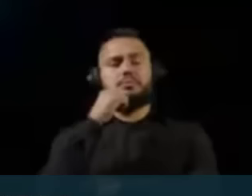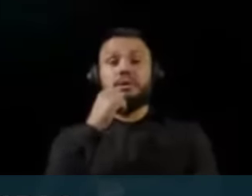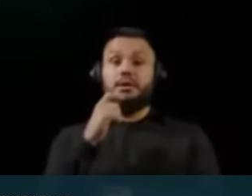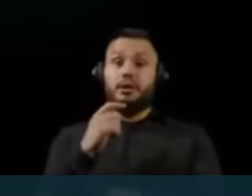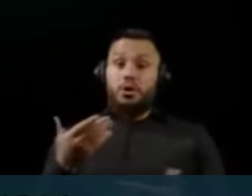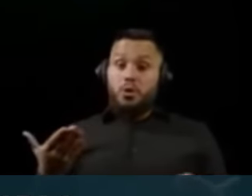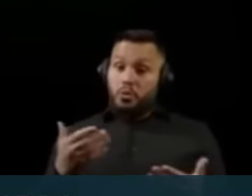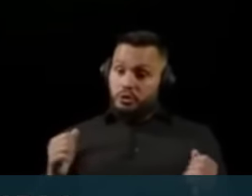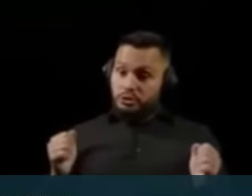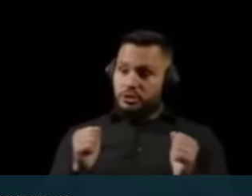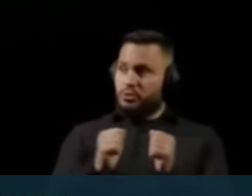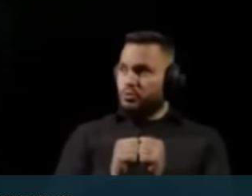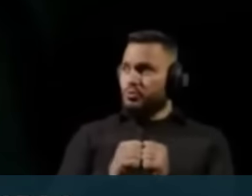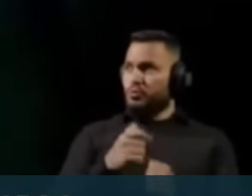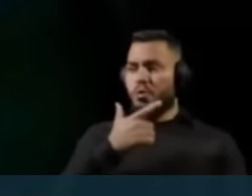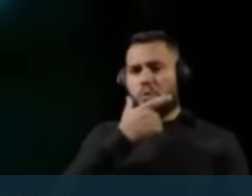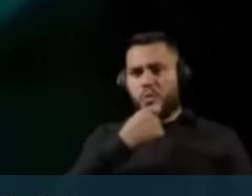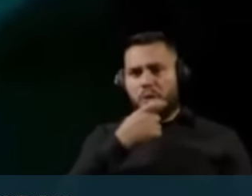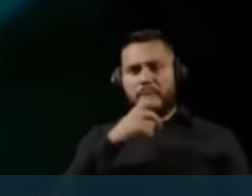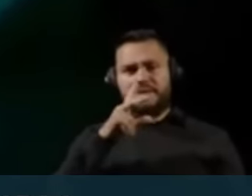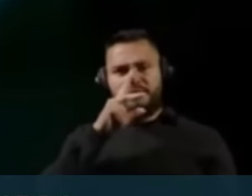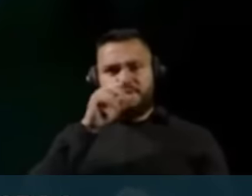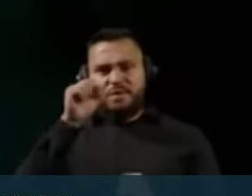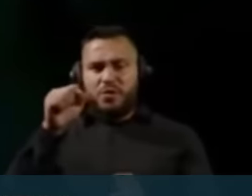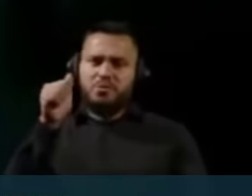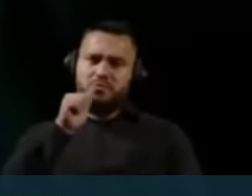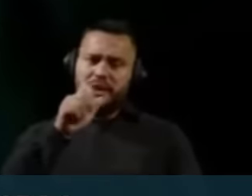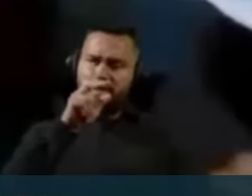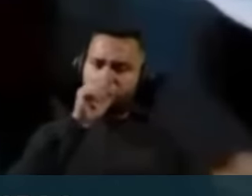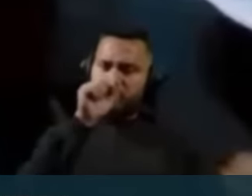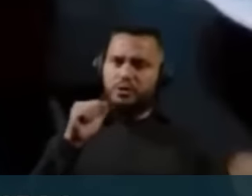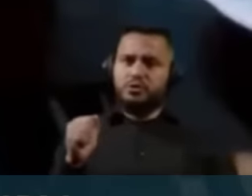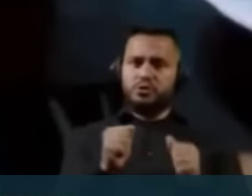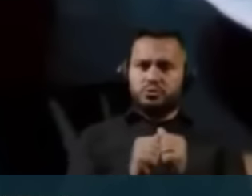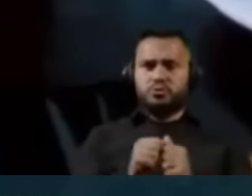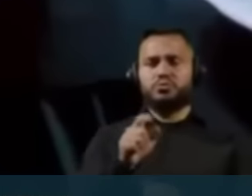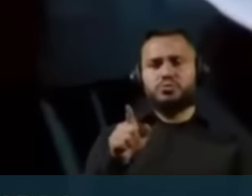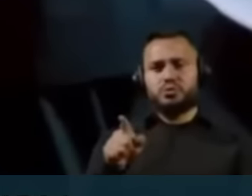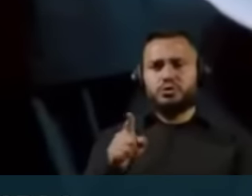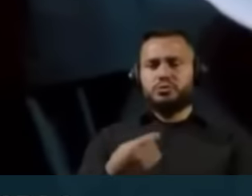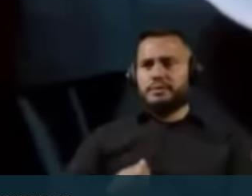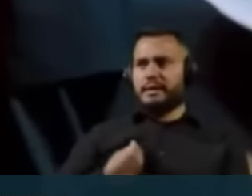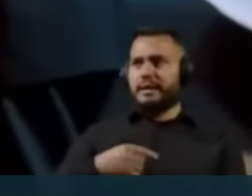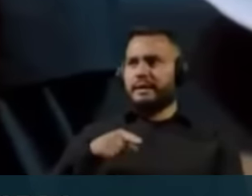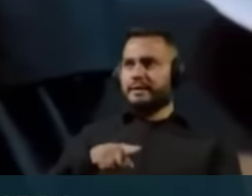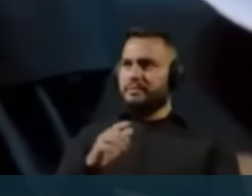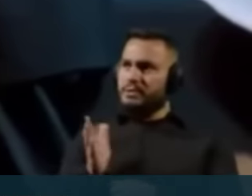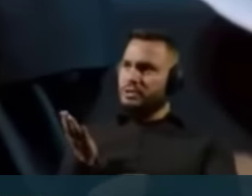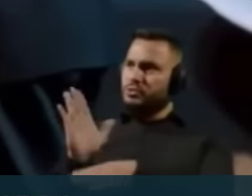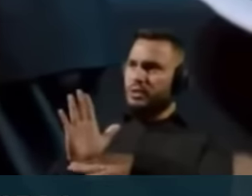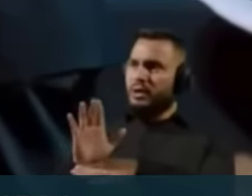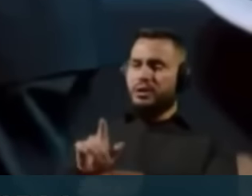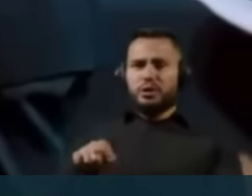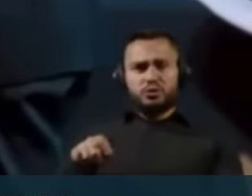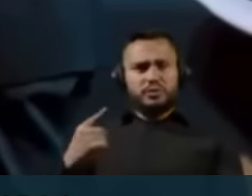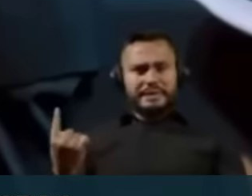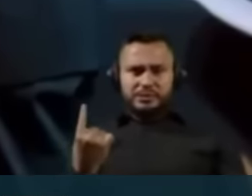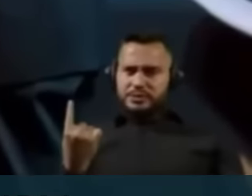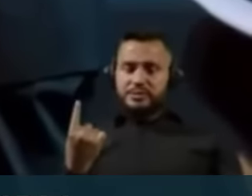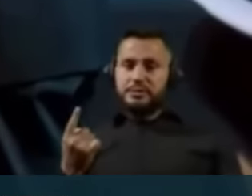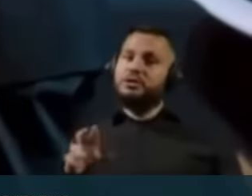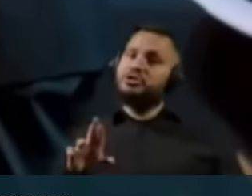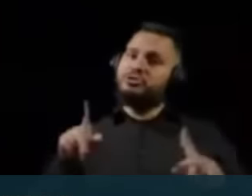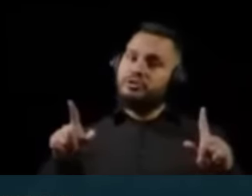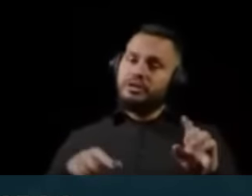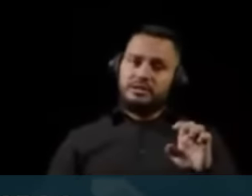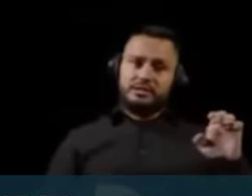com homens fortes, mulheres fortes que estão aqui para te ajudar. Você não está sozinho. E diferente da esquerda, você